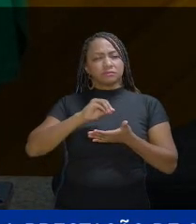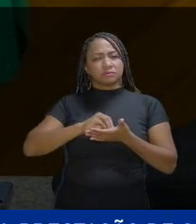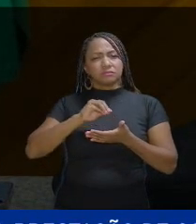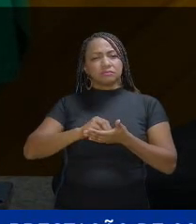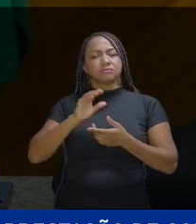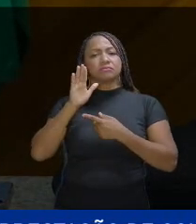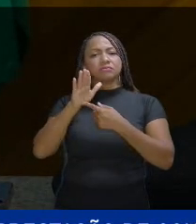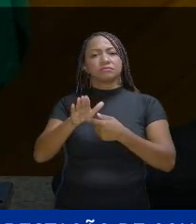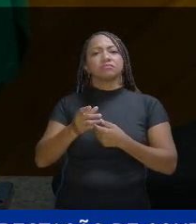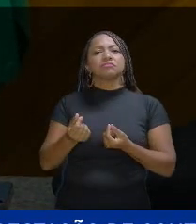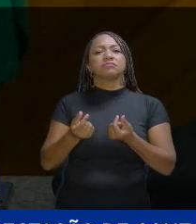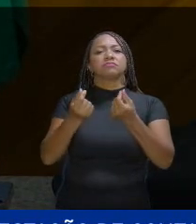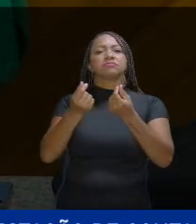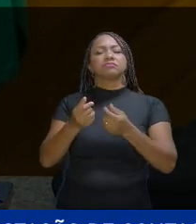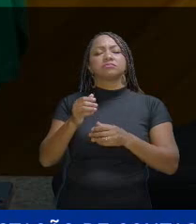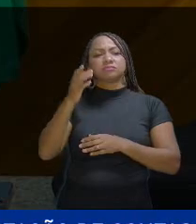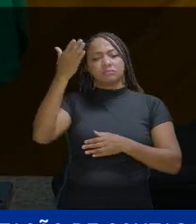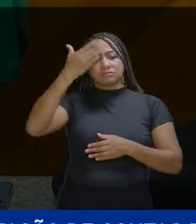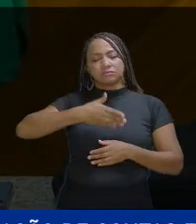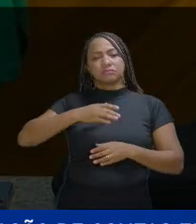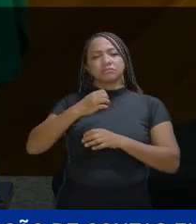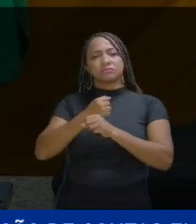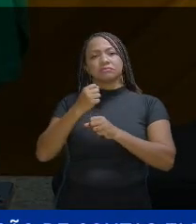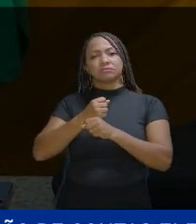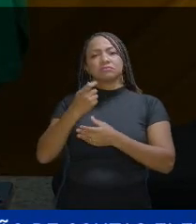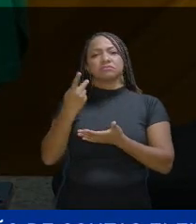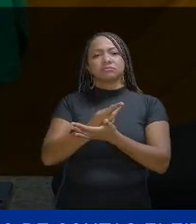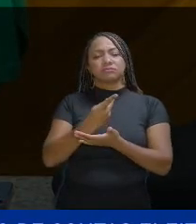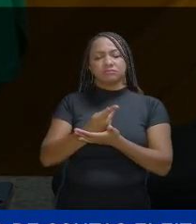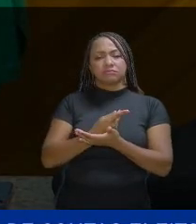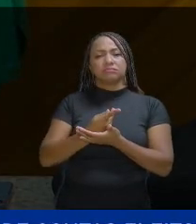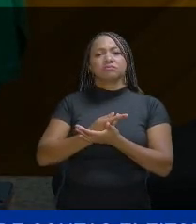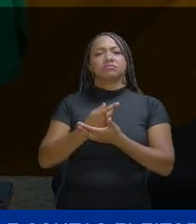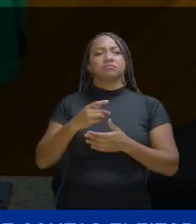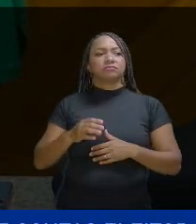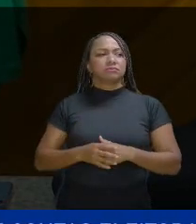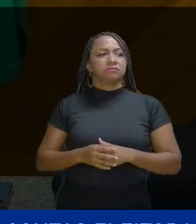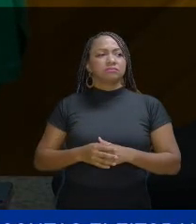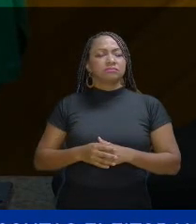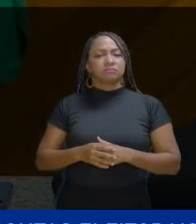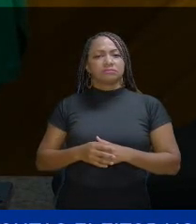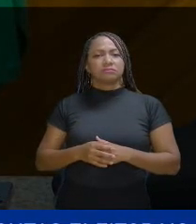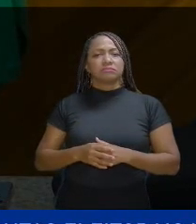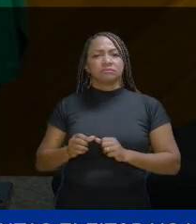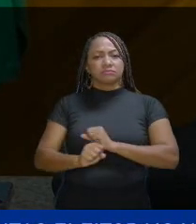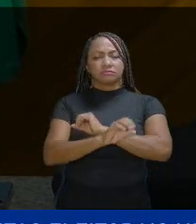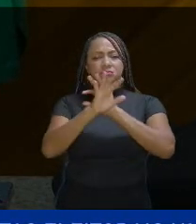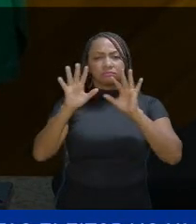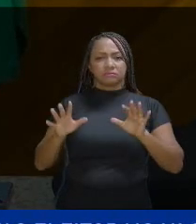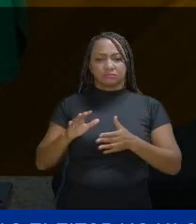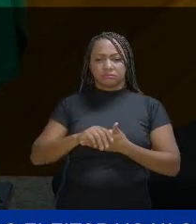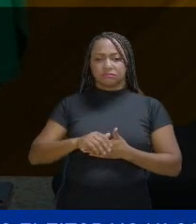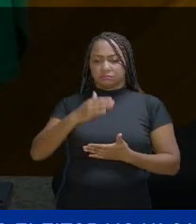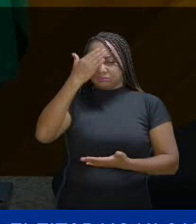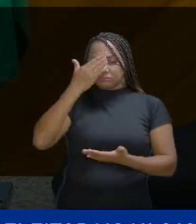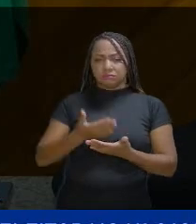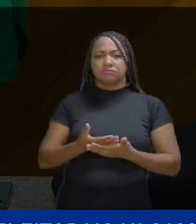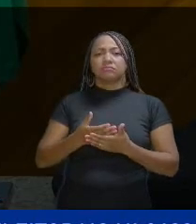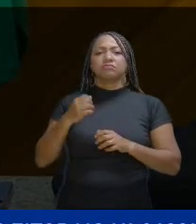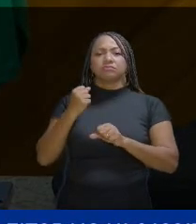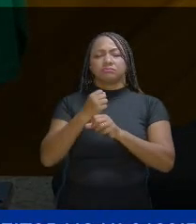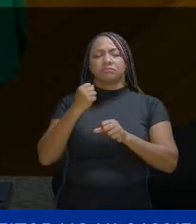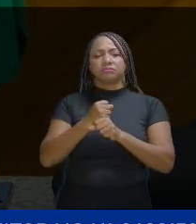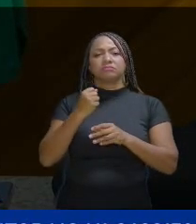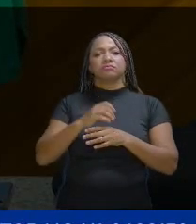de contas parcial é de tal irregularidade apta a prejudicar a transparência e a confiabilidade das contas,